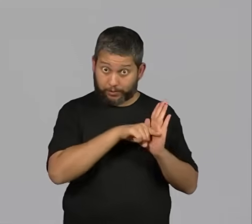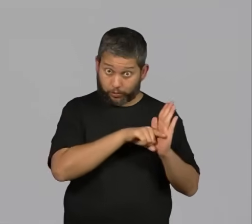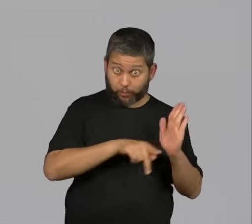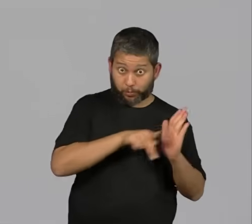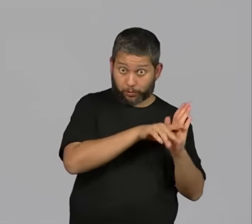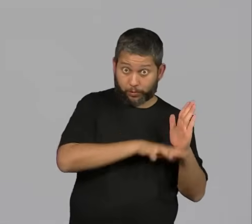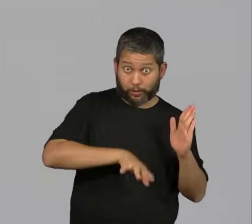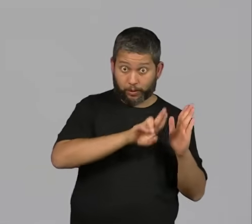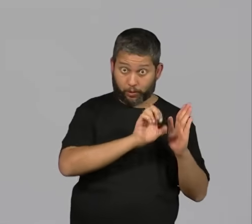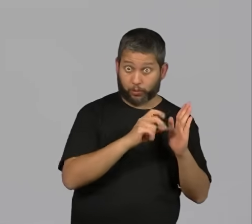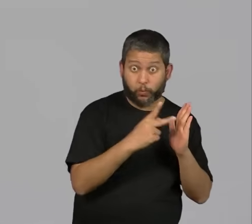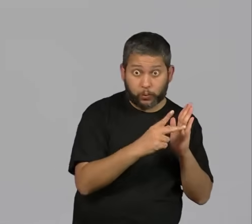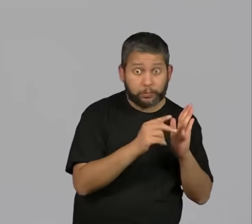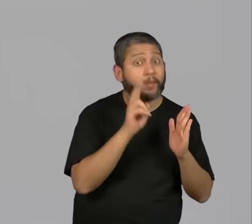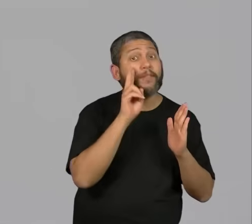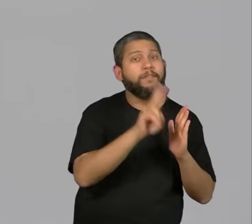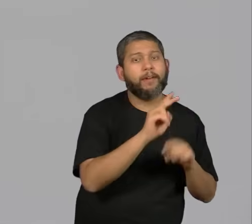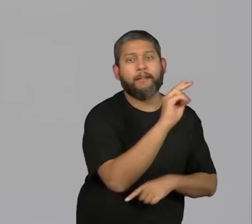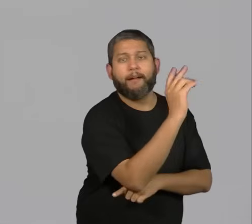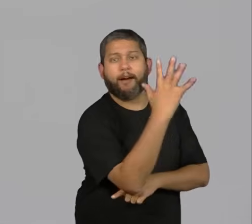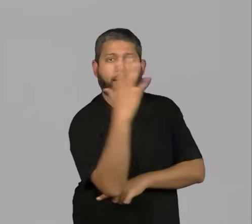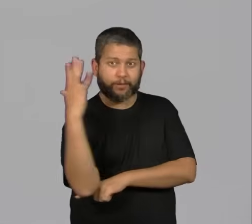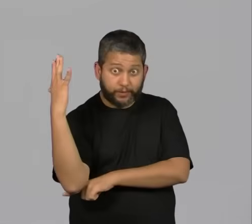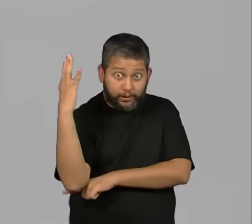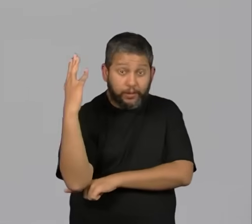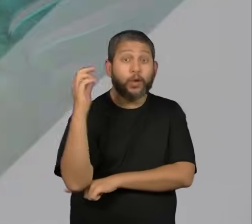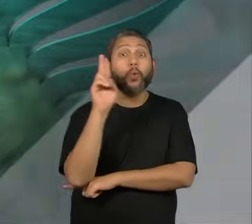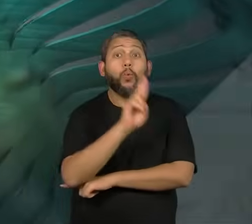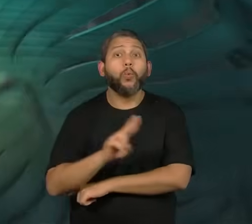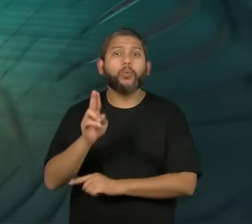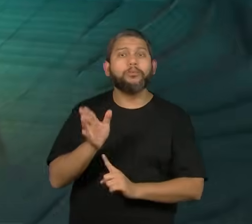São Paulo para verificar galhos e troncos.